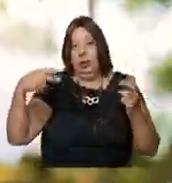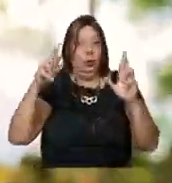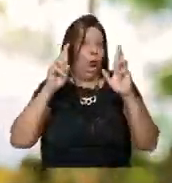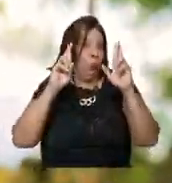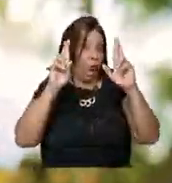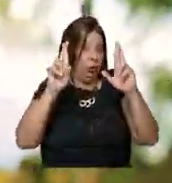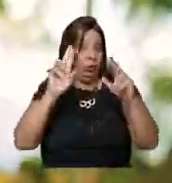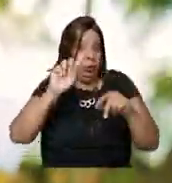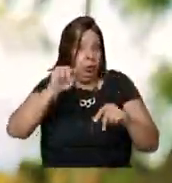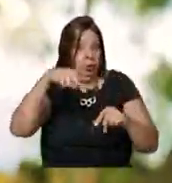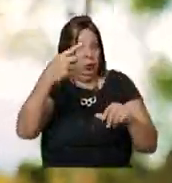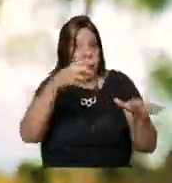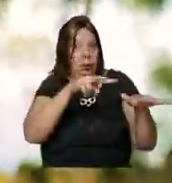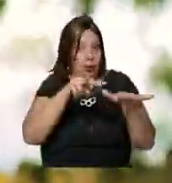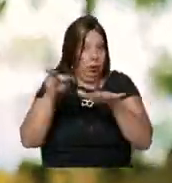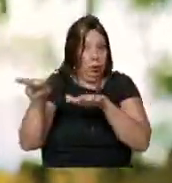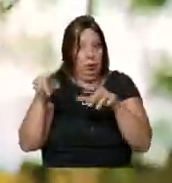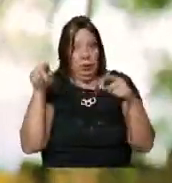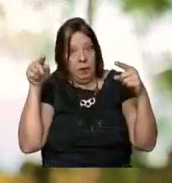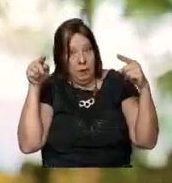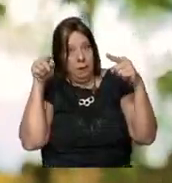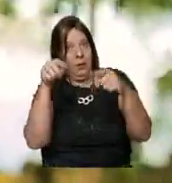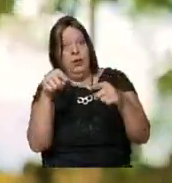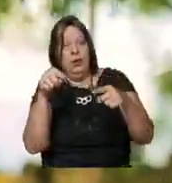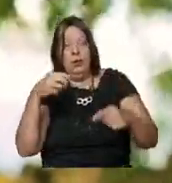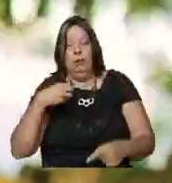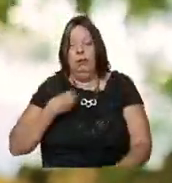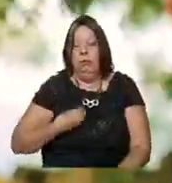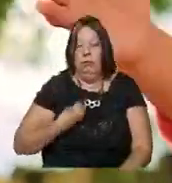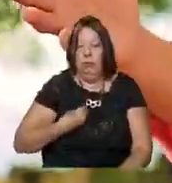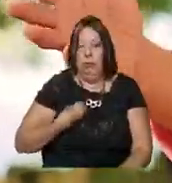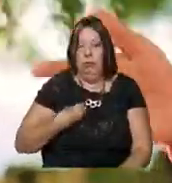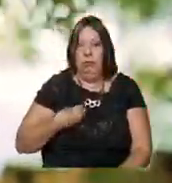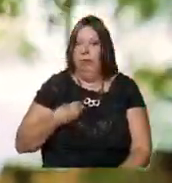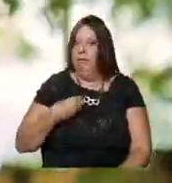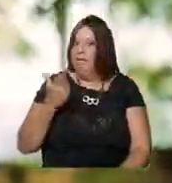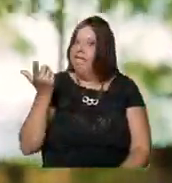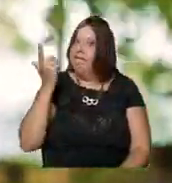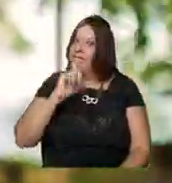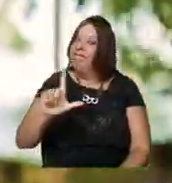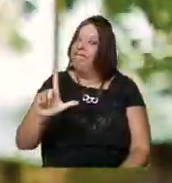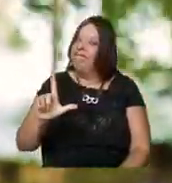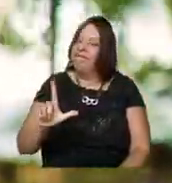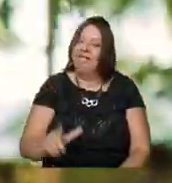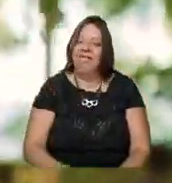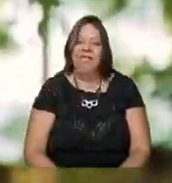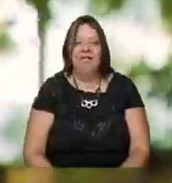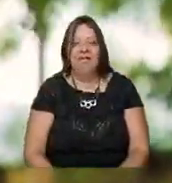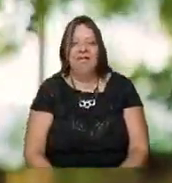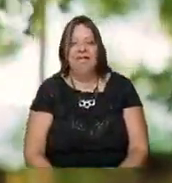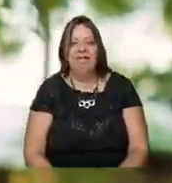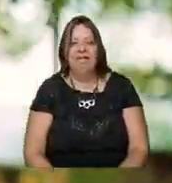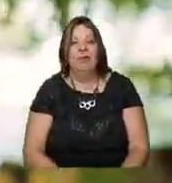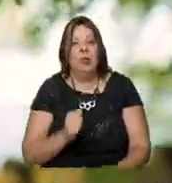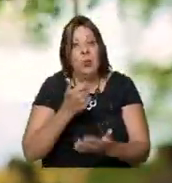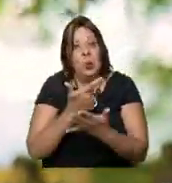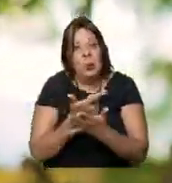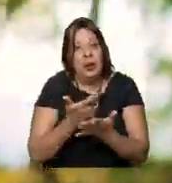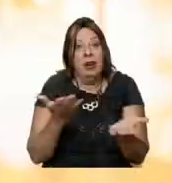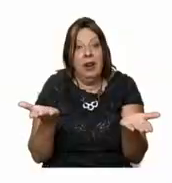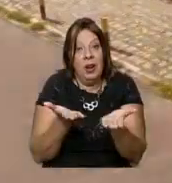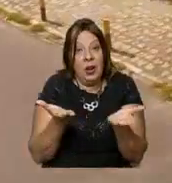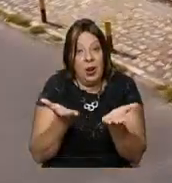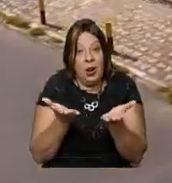que semana que vem seja você participando deste grande time de felizardos. Adquira agora mesmo